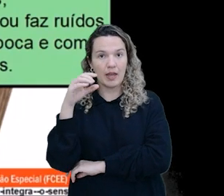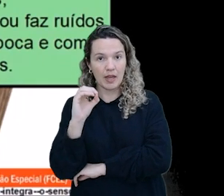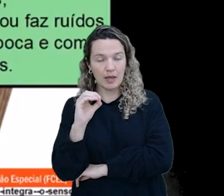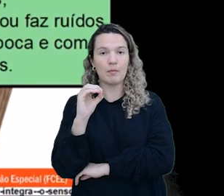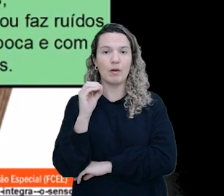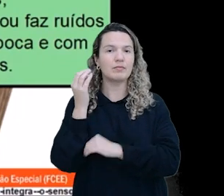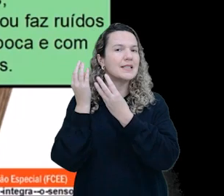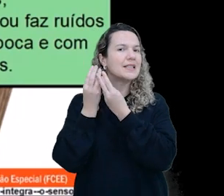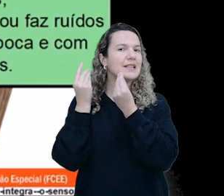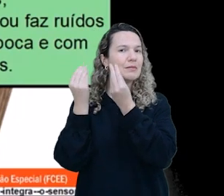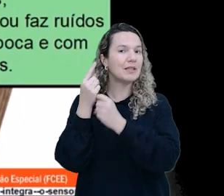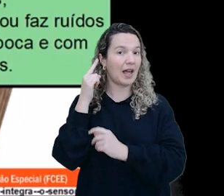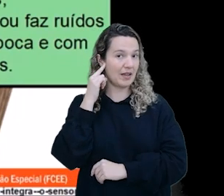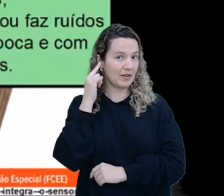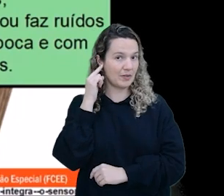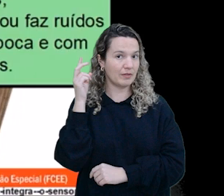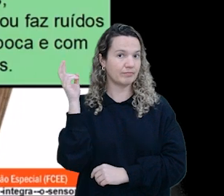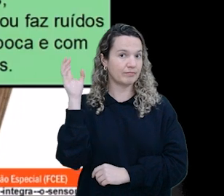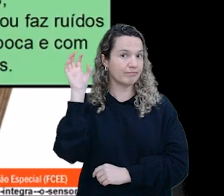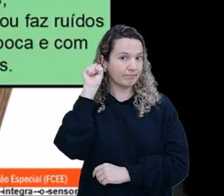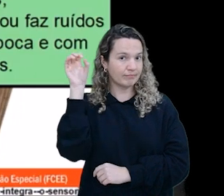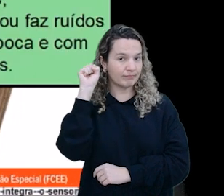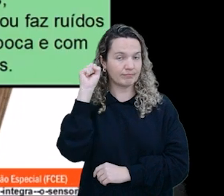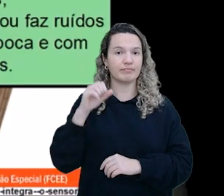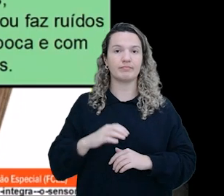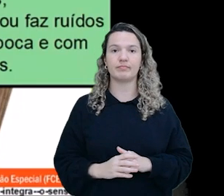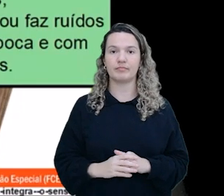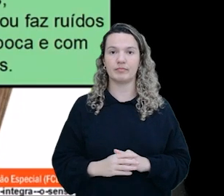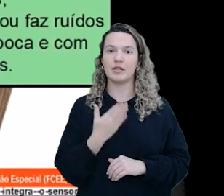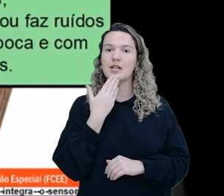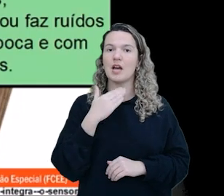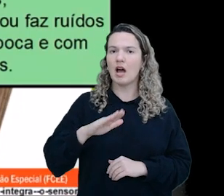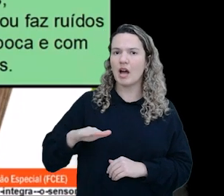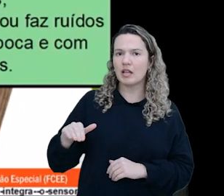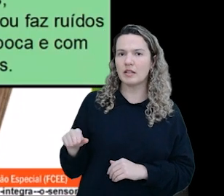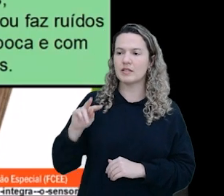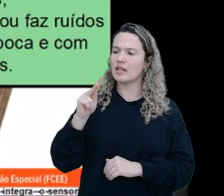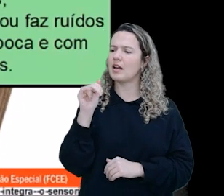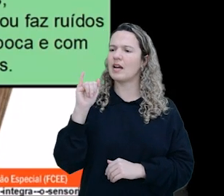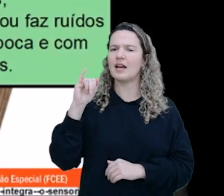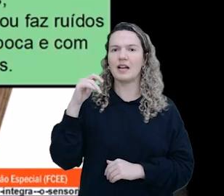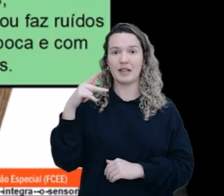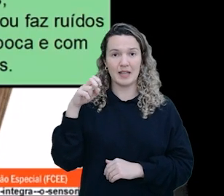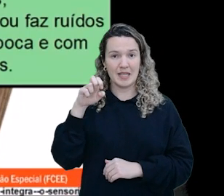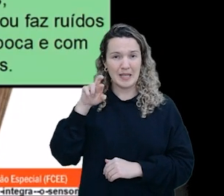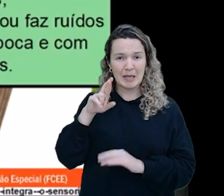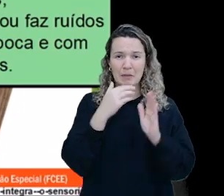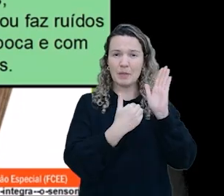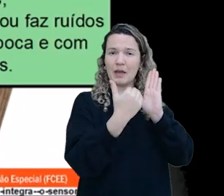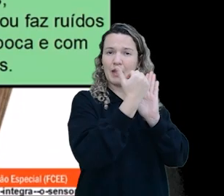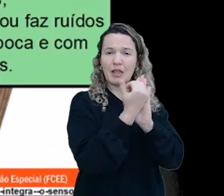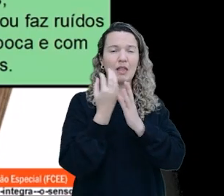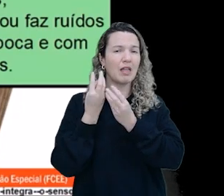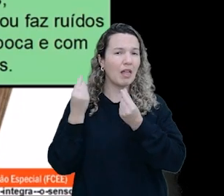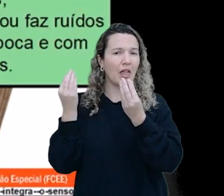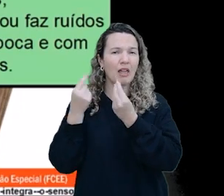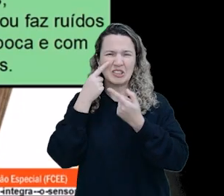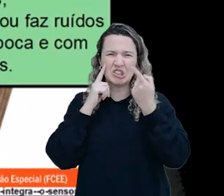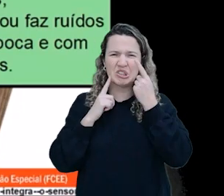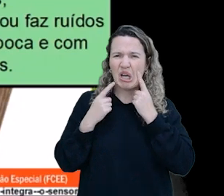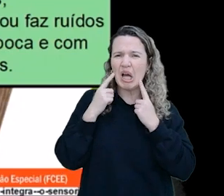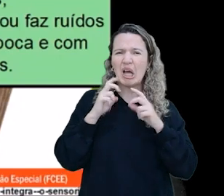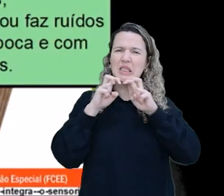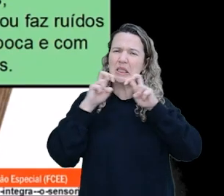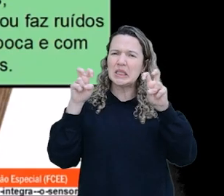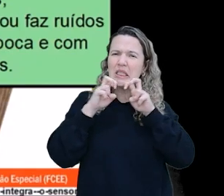hipossensibilidade auditiva. Normalmente, as crianças que são hipersensíveis choram, gritam ou ficam irritadas